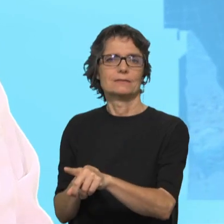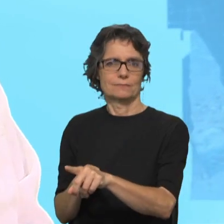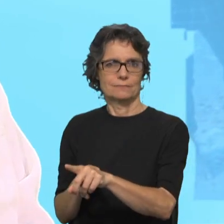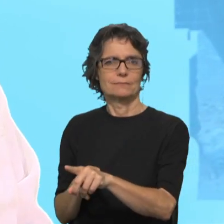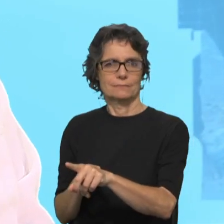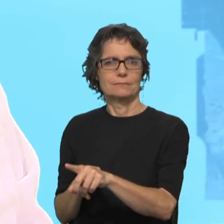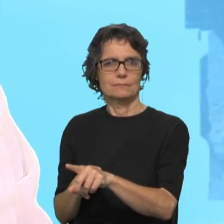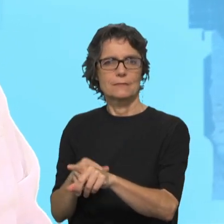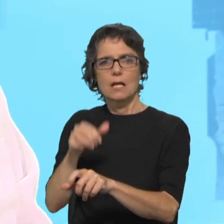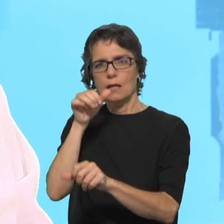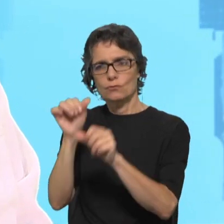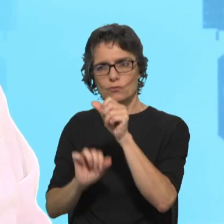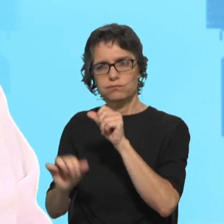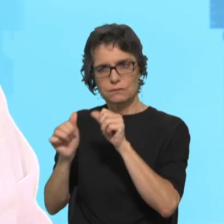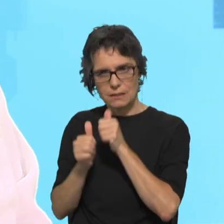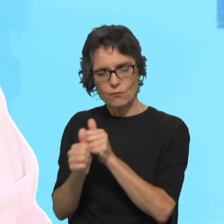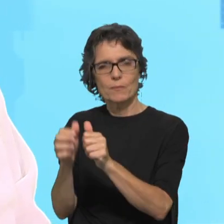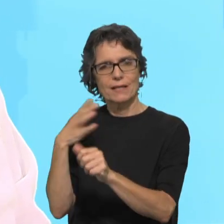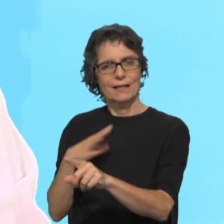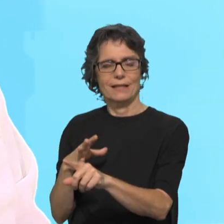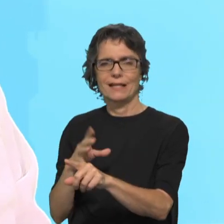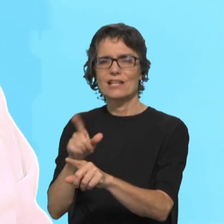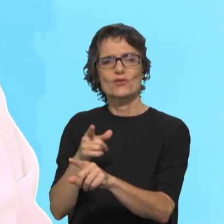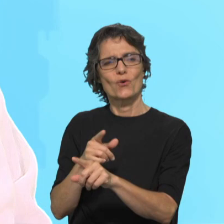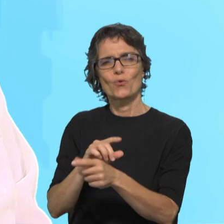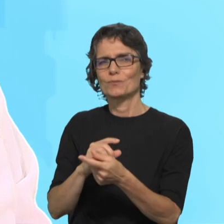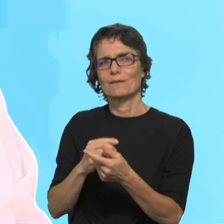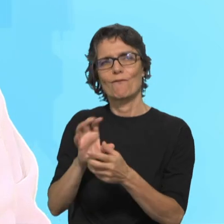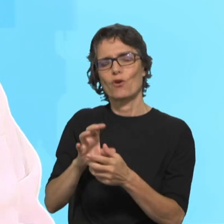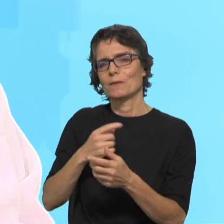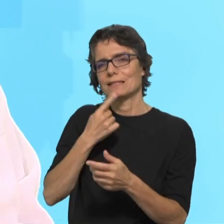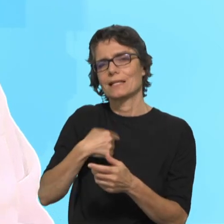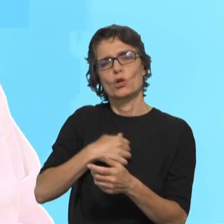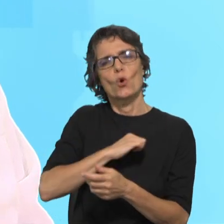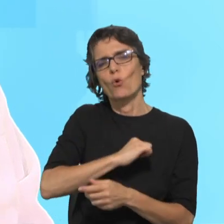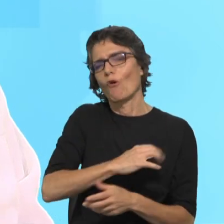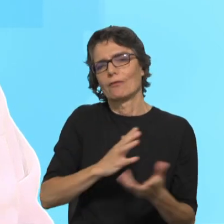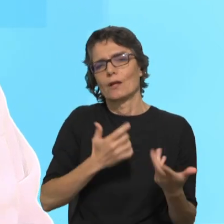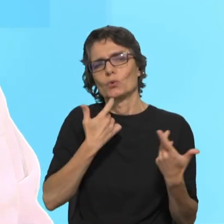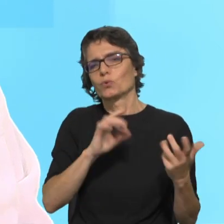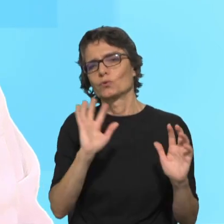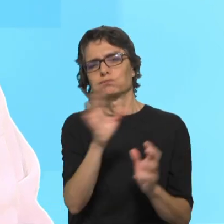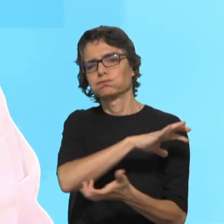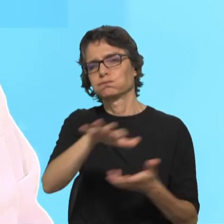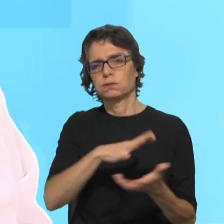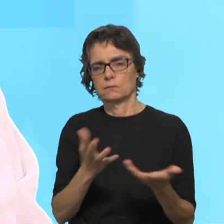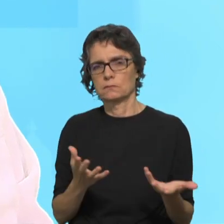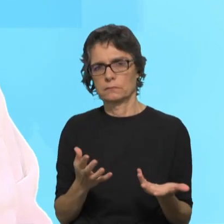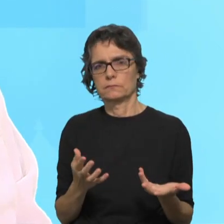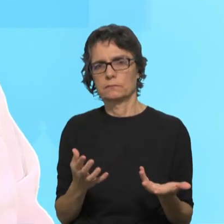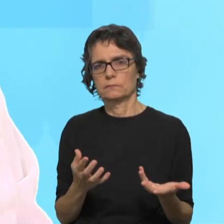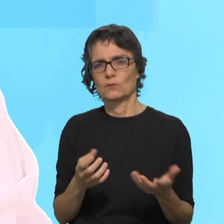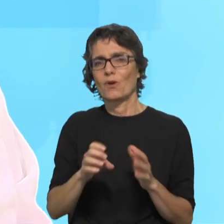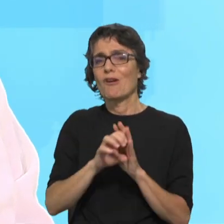nacionalista, quase, eu diria, primário de partidos como o Chega. E porque eu não estou a